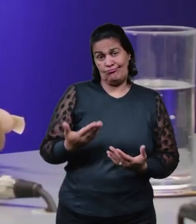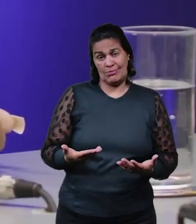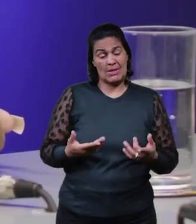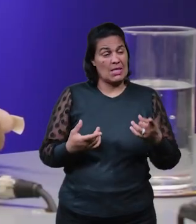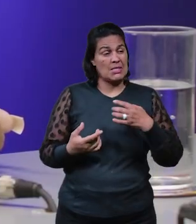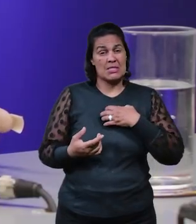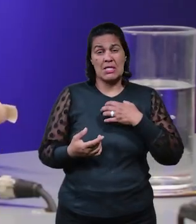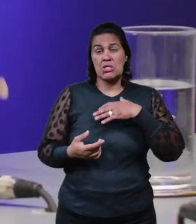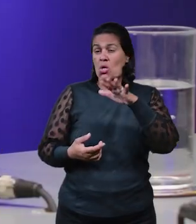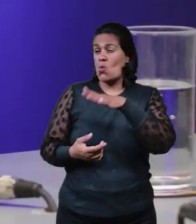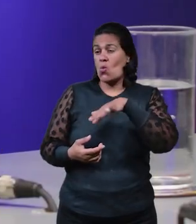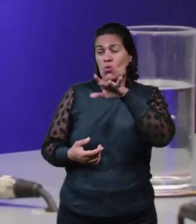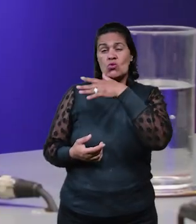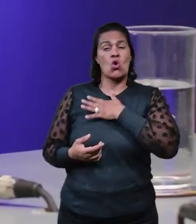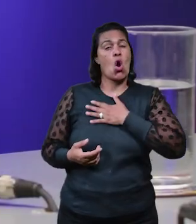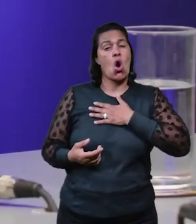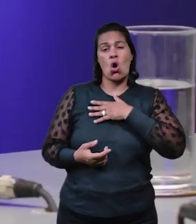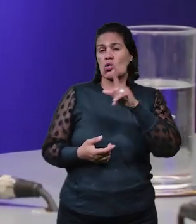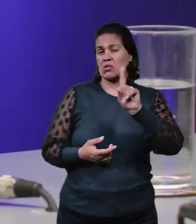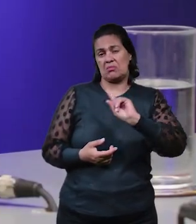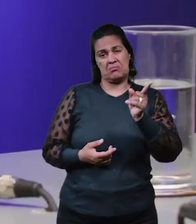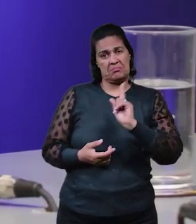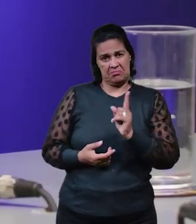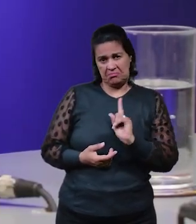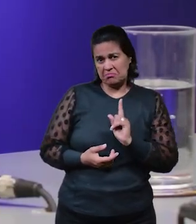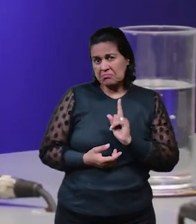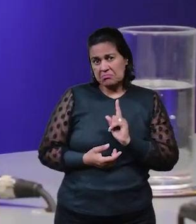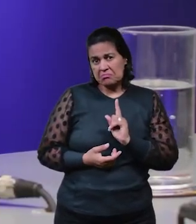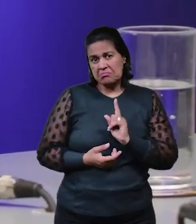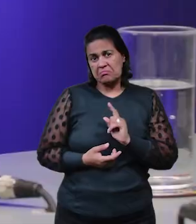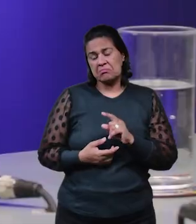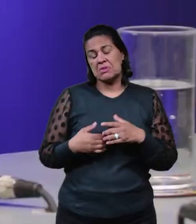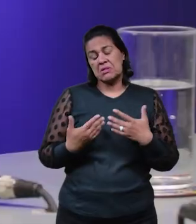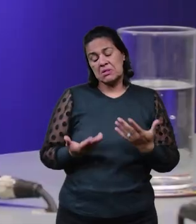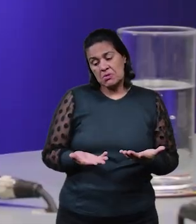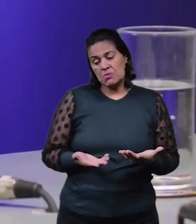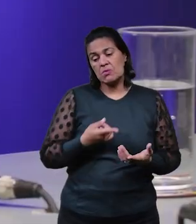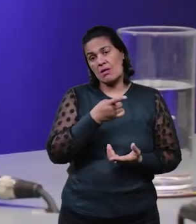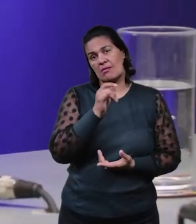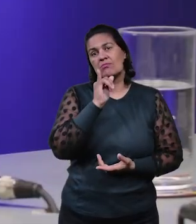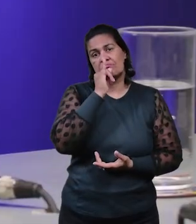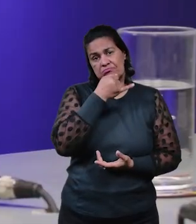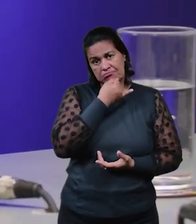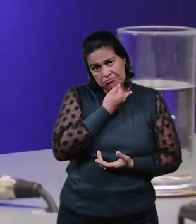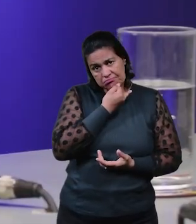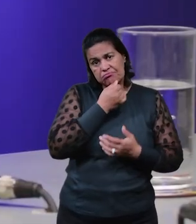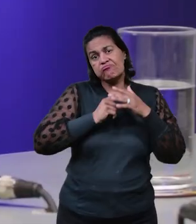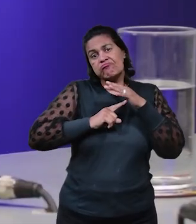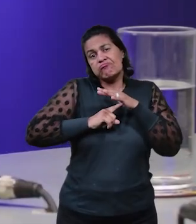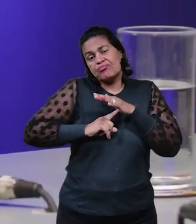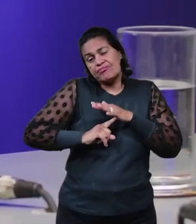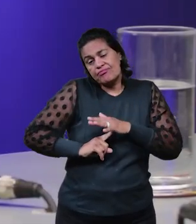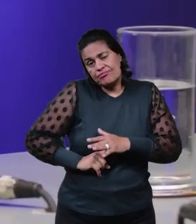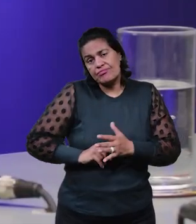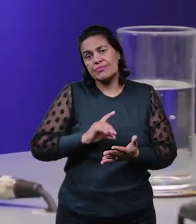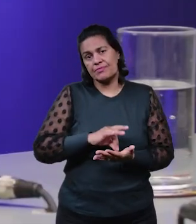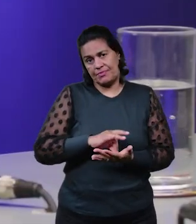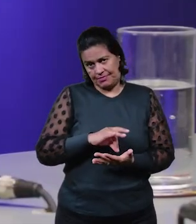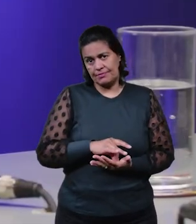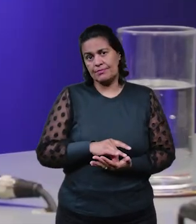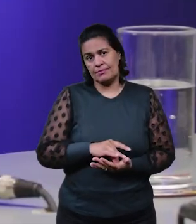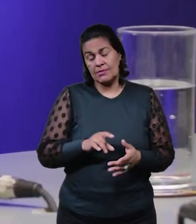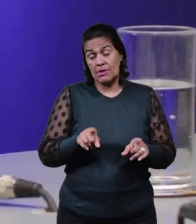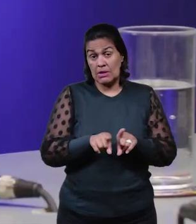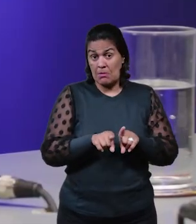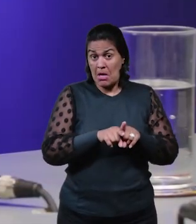quista, sabe? Não acreditava que as pessoas poderiam nutrir um sentimento bom de amor em relação com ela. E ainda me perguntou, tipo